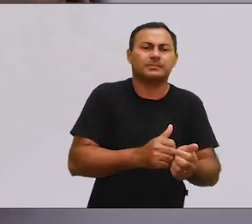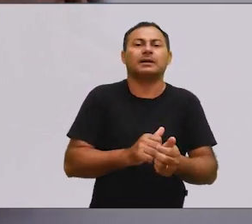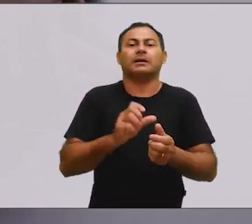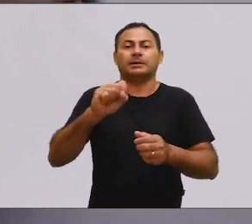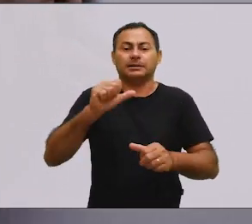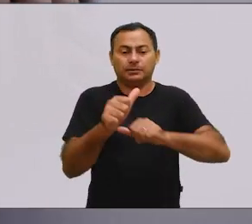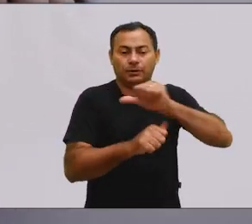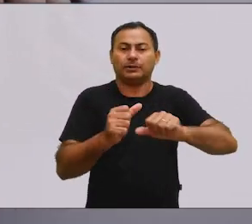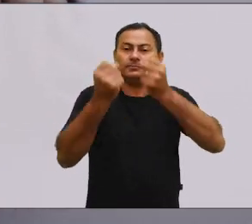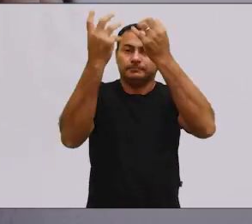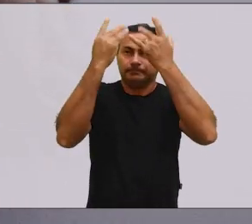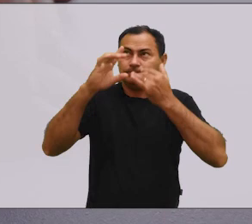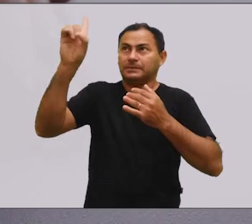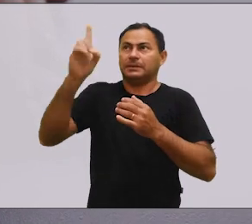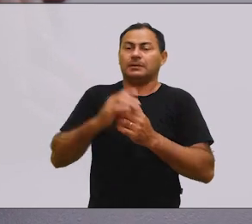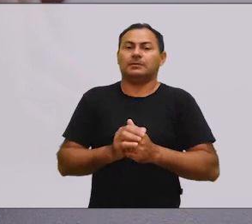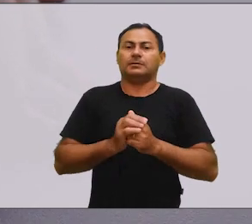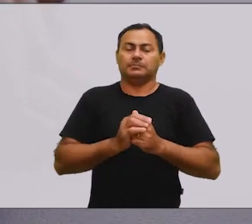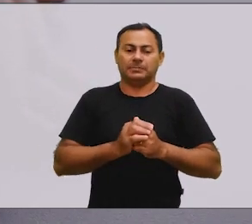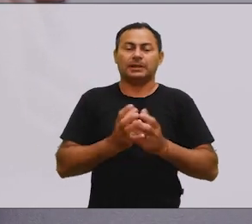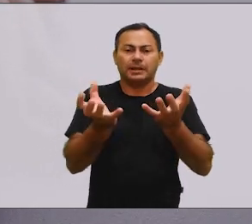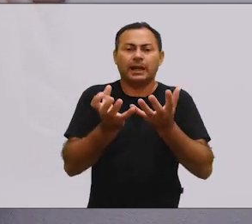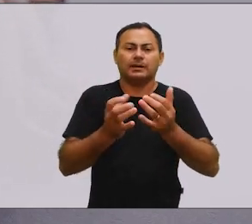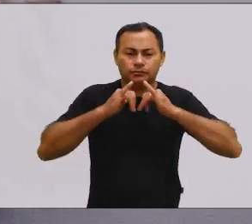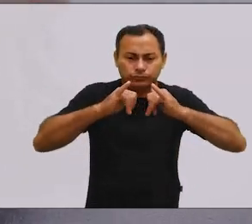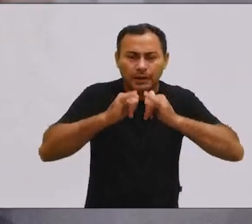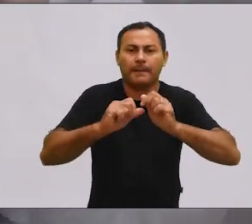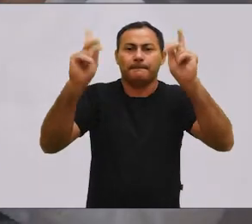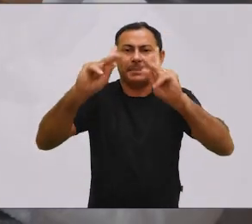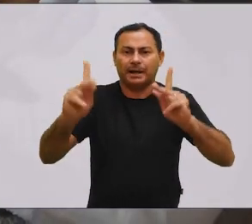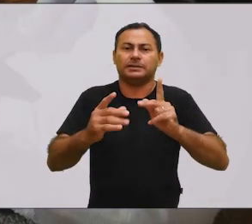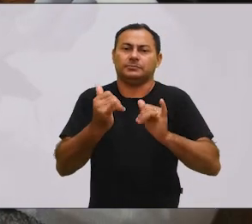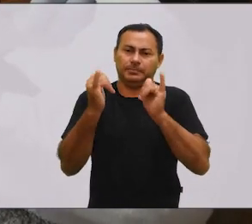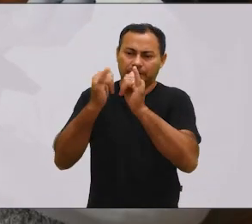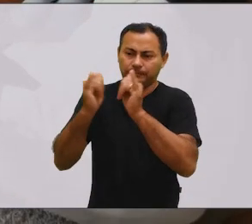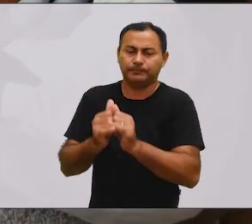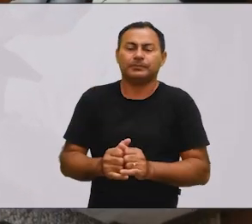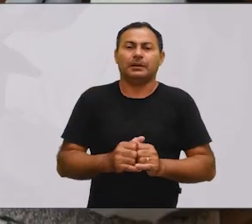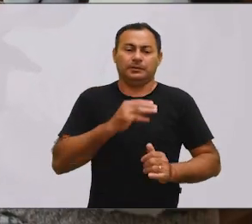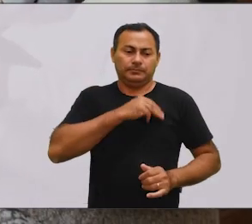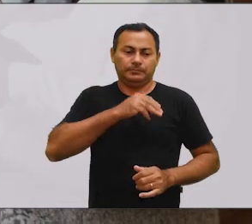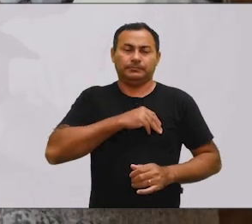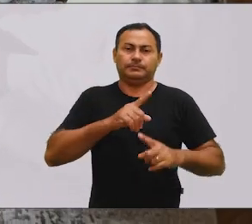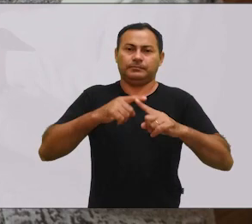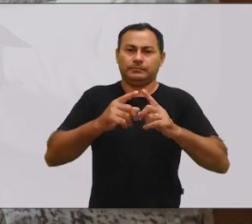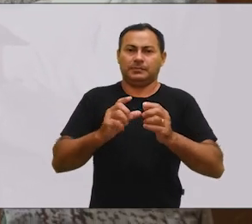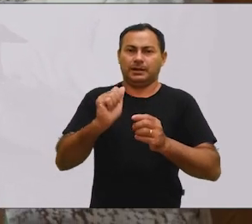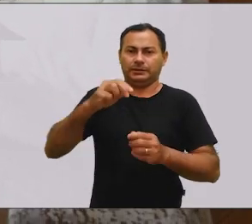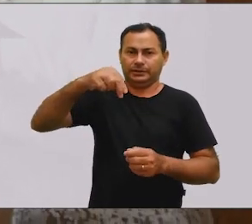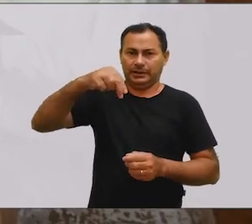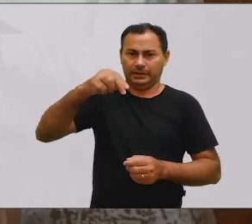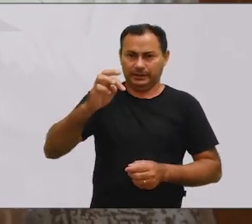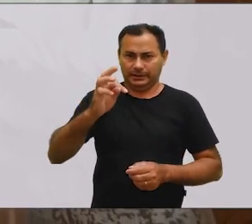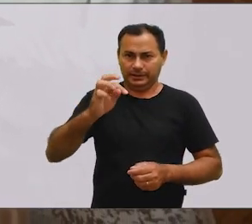que se tornam, pela graça de Deus, ministros da reconciliação e da paz. Eles são ministros, instrumentos e